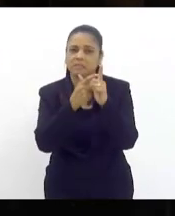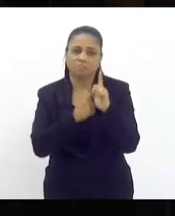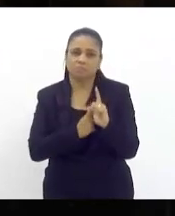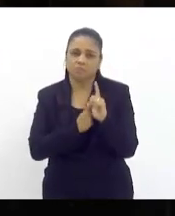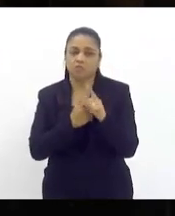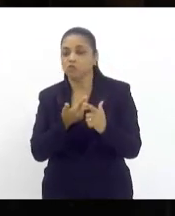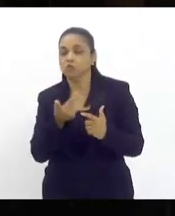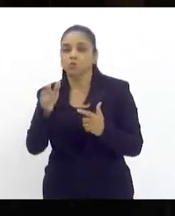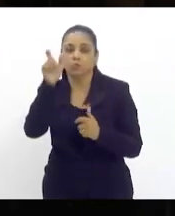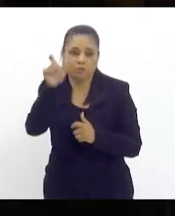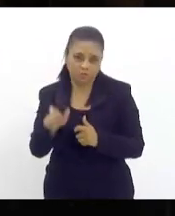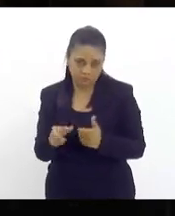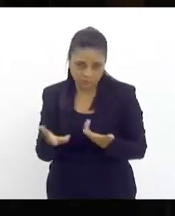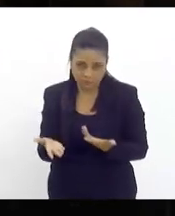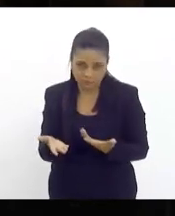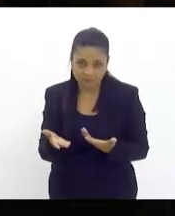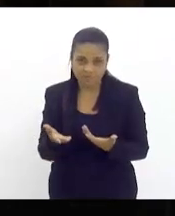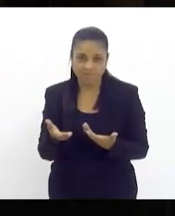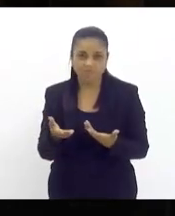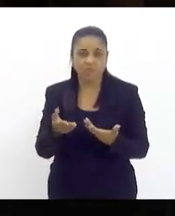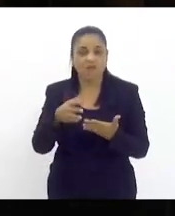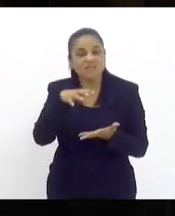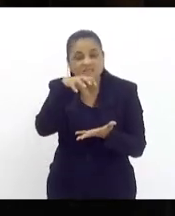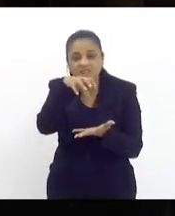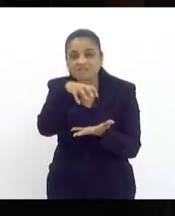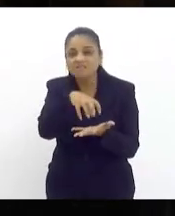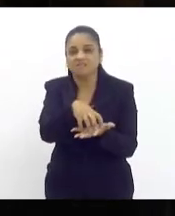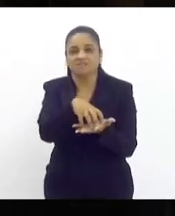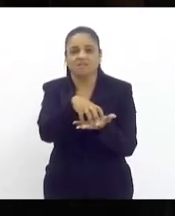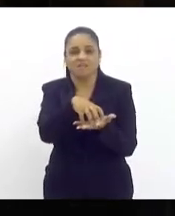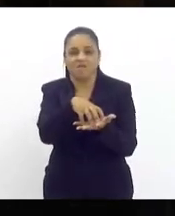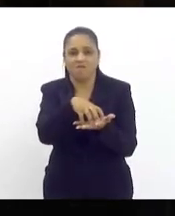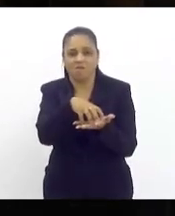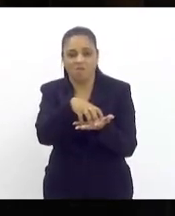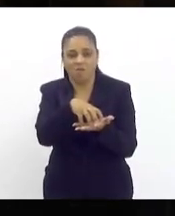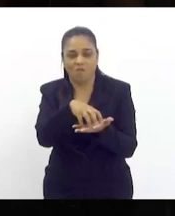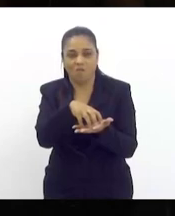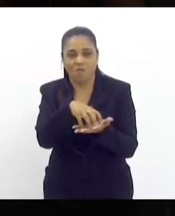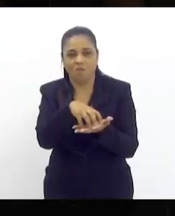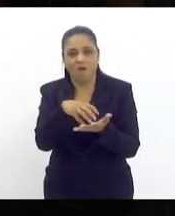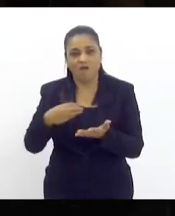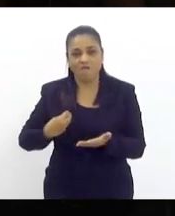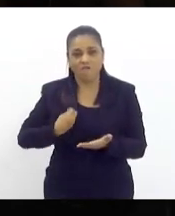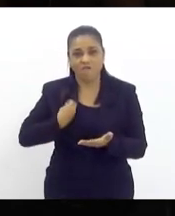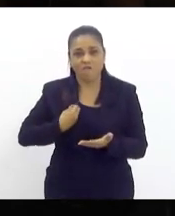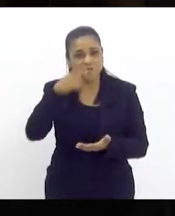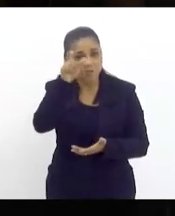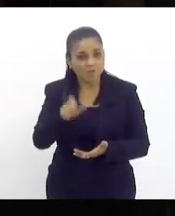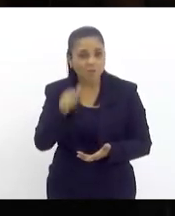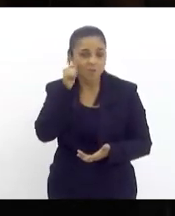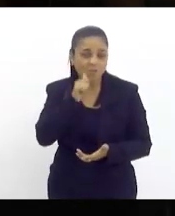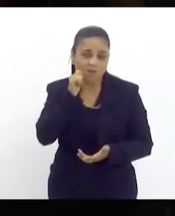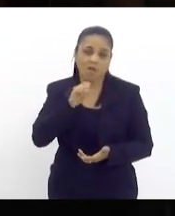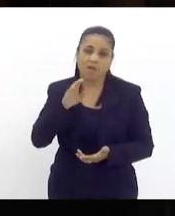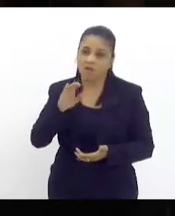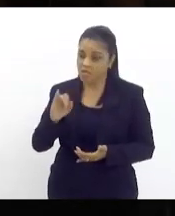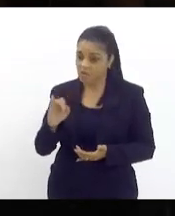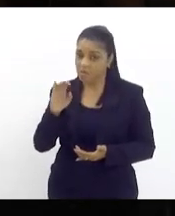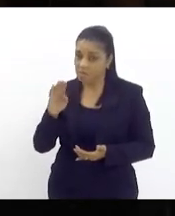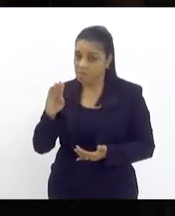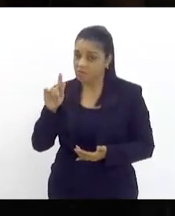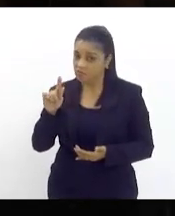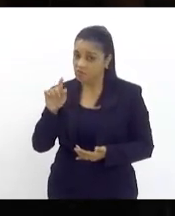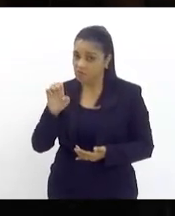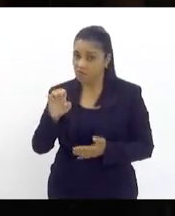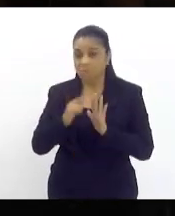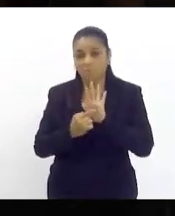pessoa e isso é algo que é Central quando a gente fala da vida das nossas mulheres e o IBGE já demonstrou o